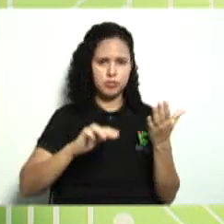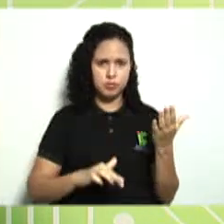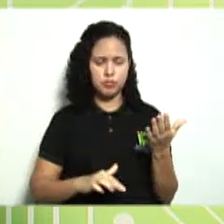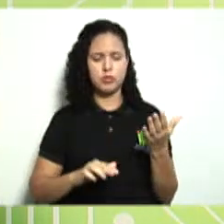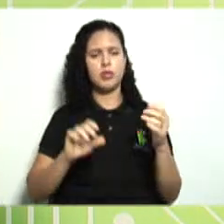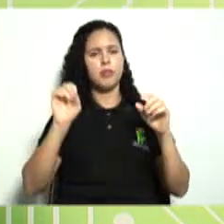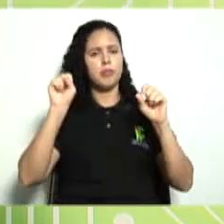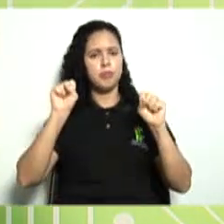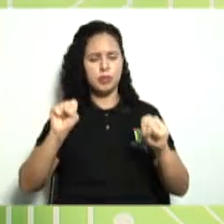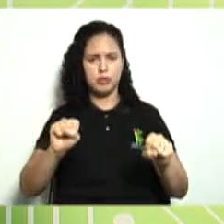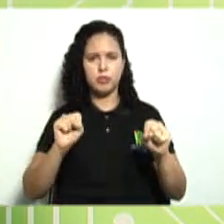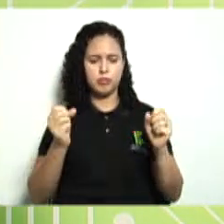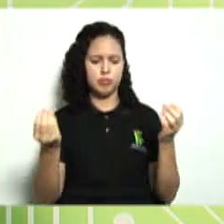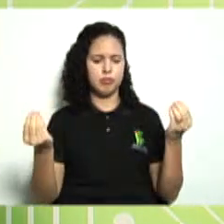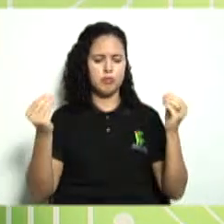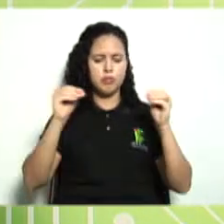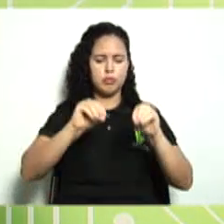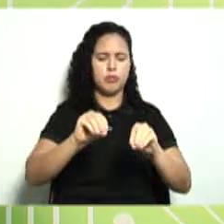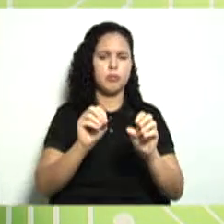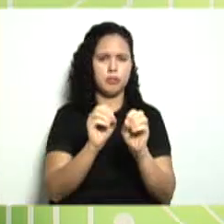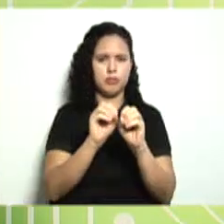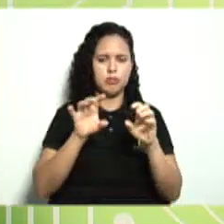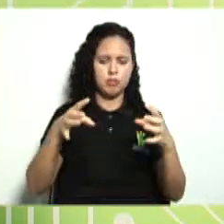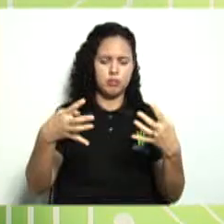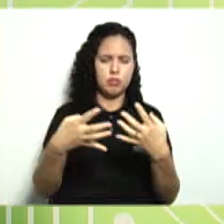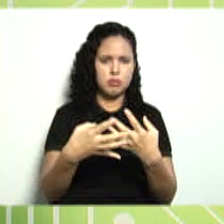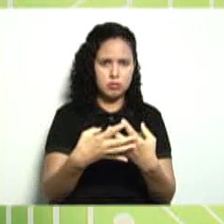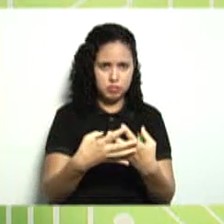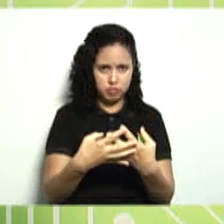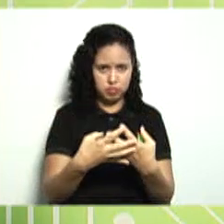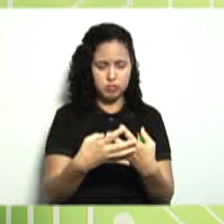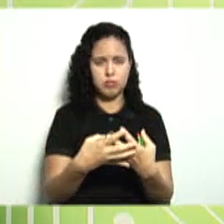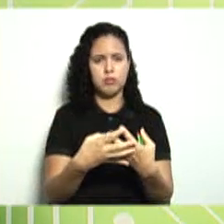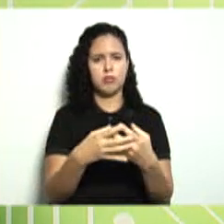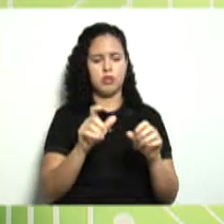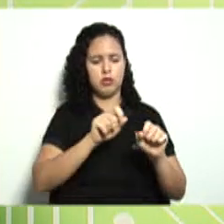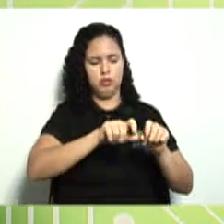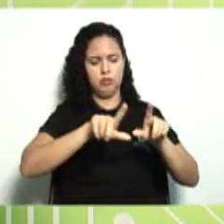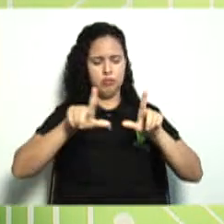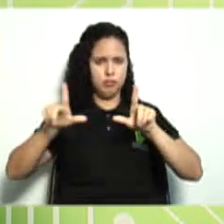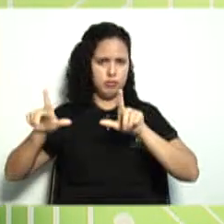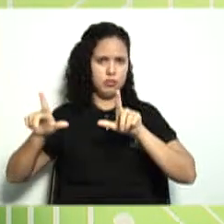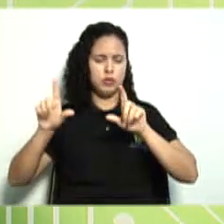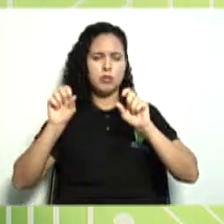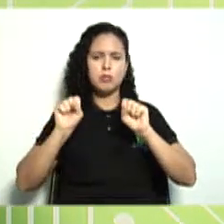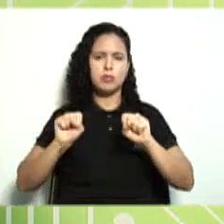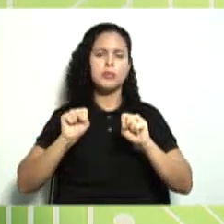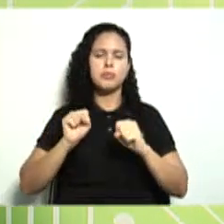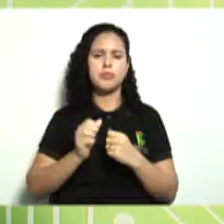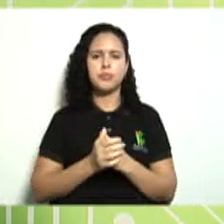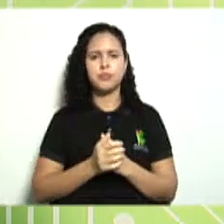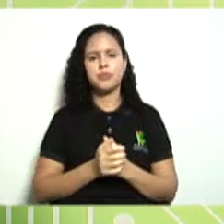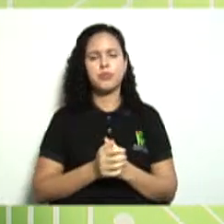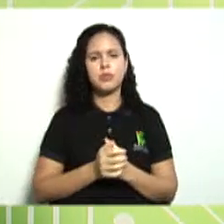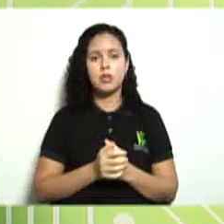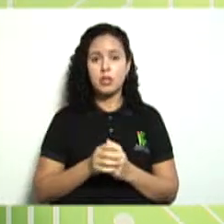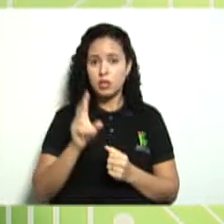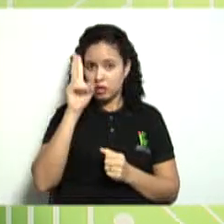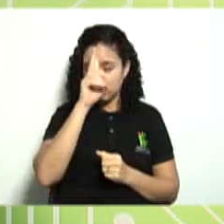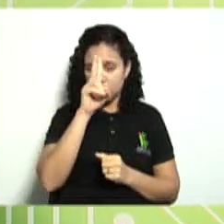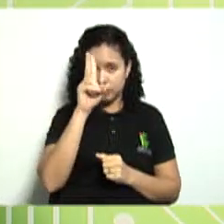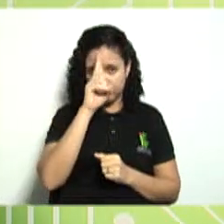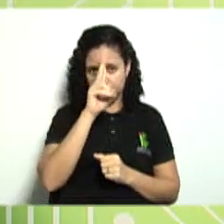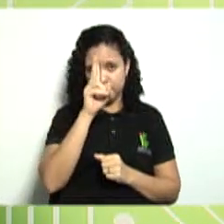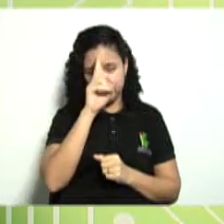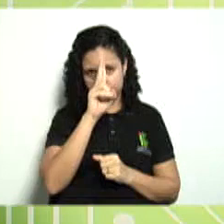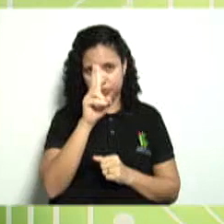recursos visuais eu posso estar colocando na minha apresentação. No caso, minha apresentação, vocês lembram, é composto